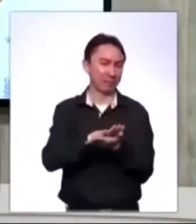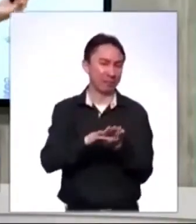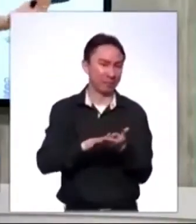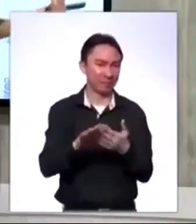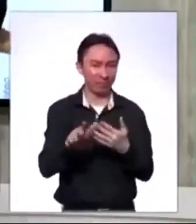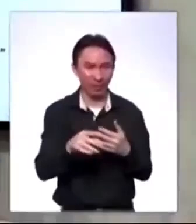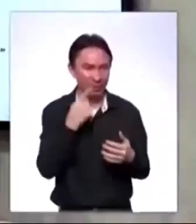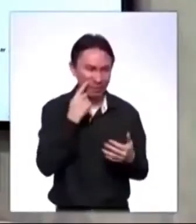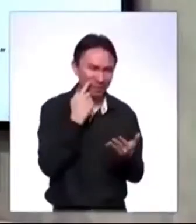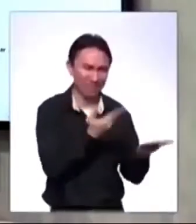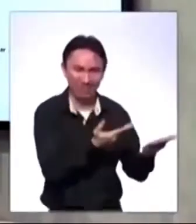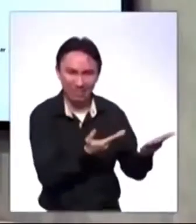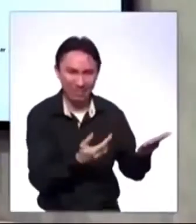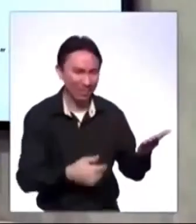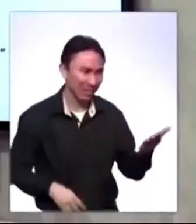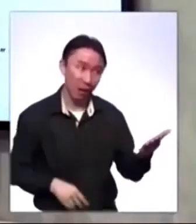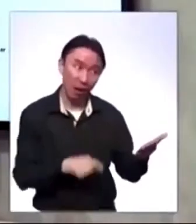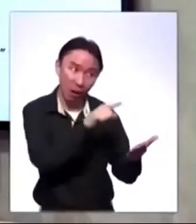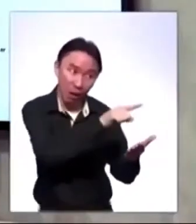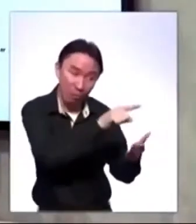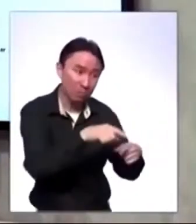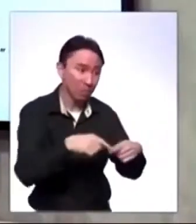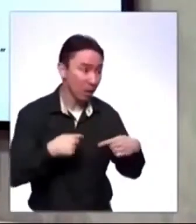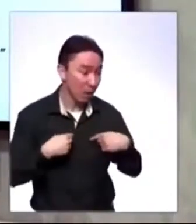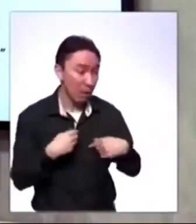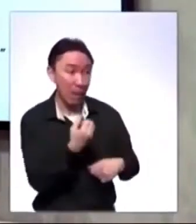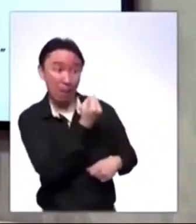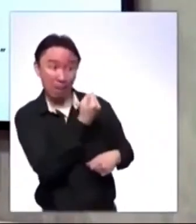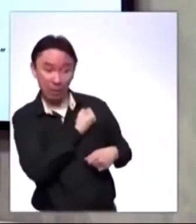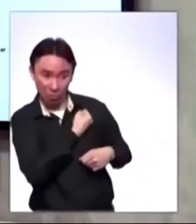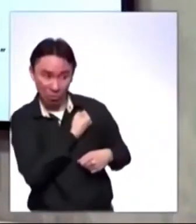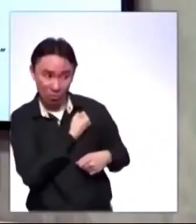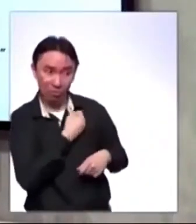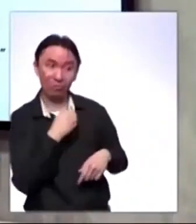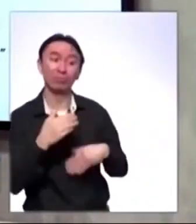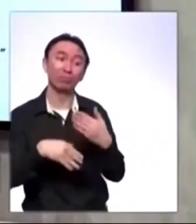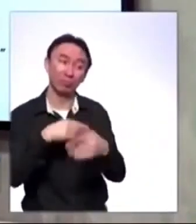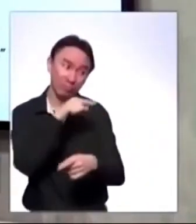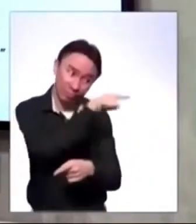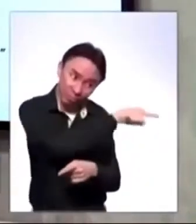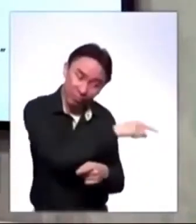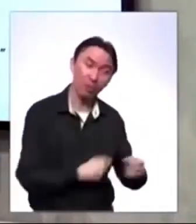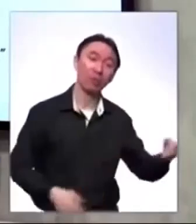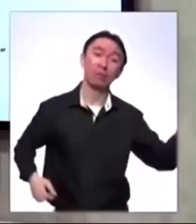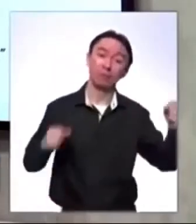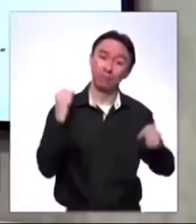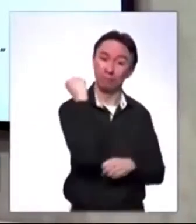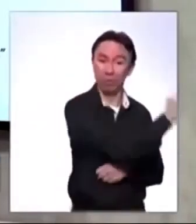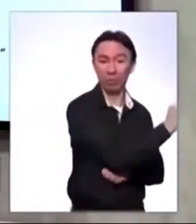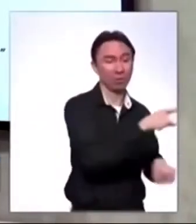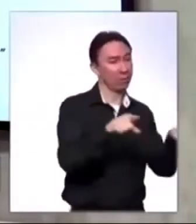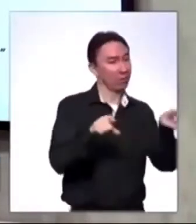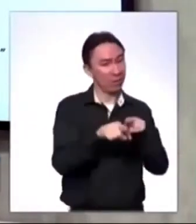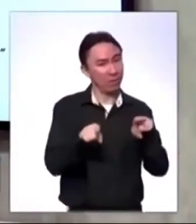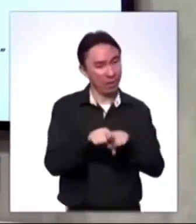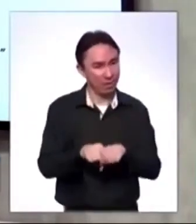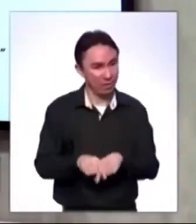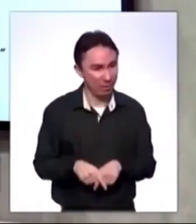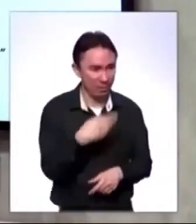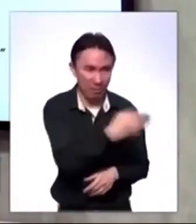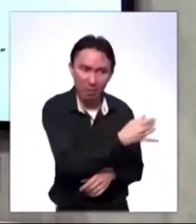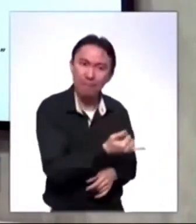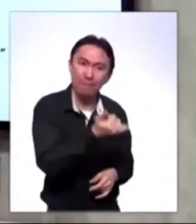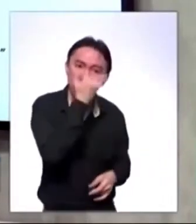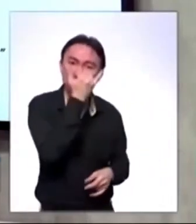sua trouxa, você é a próxima, ele me matou para ficar com você, tá certo? E você talvez vai ser a próxima que vai dançar quando ele arrumar outra